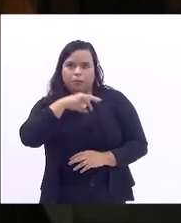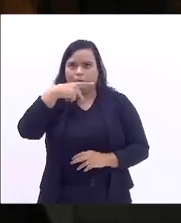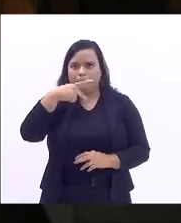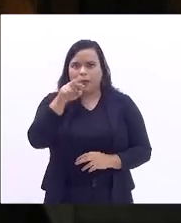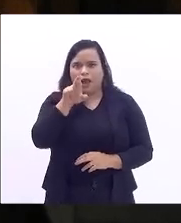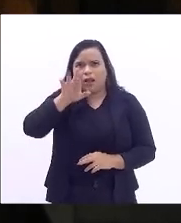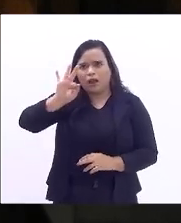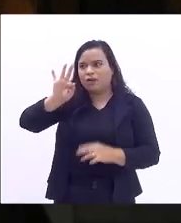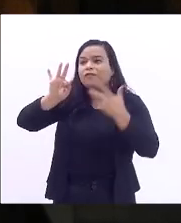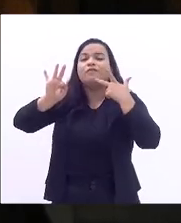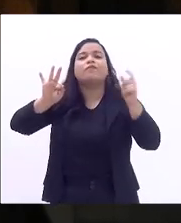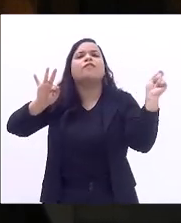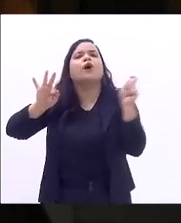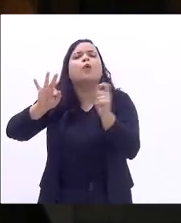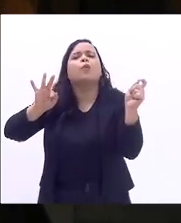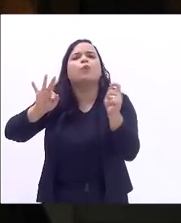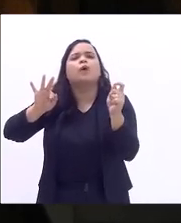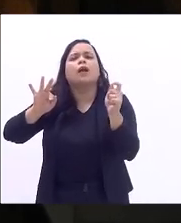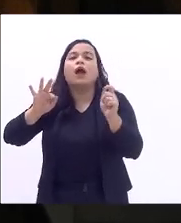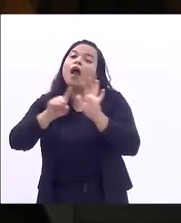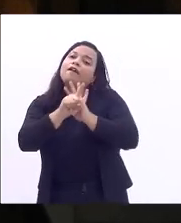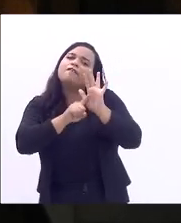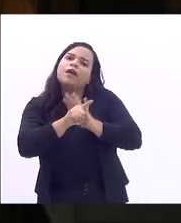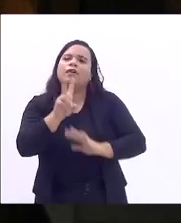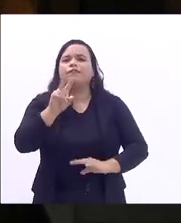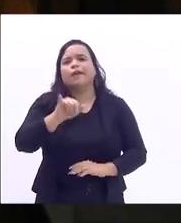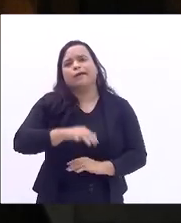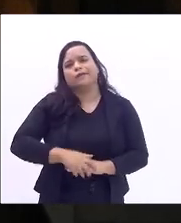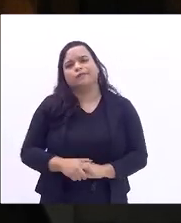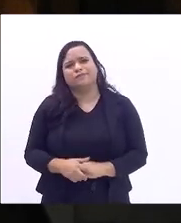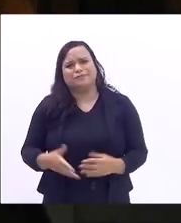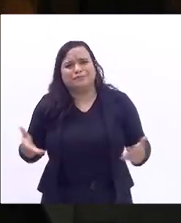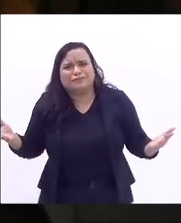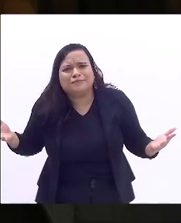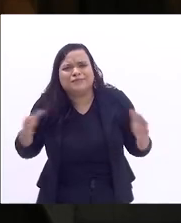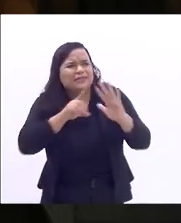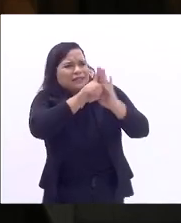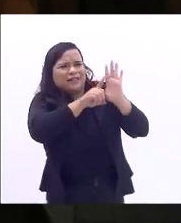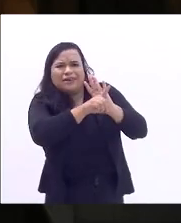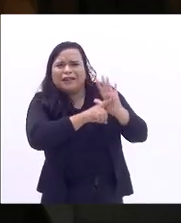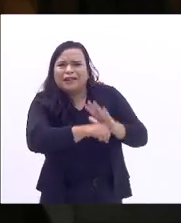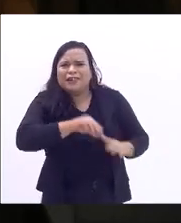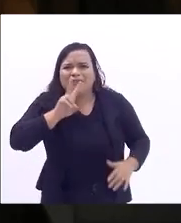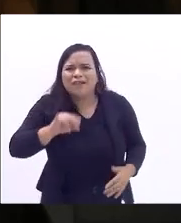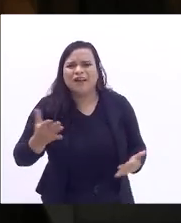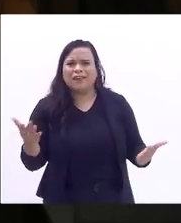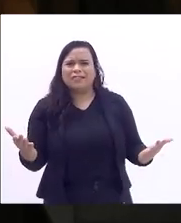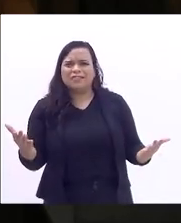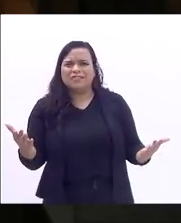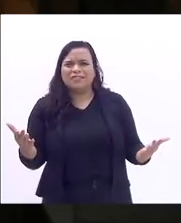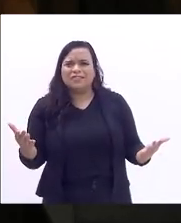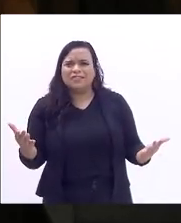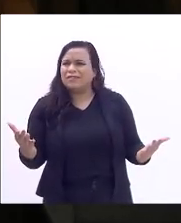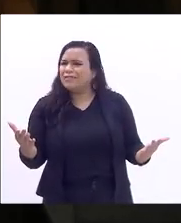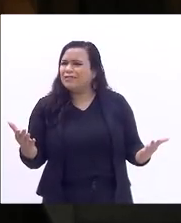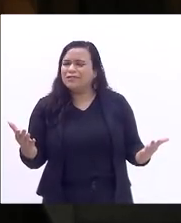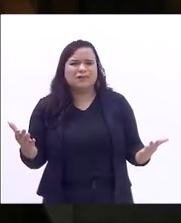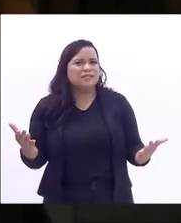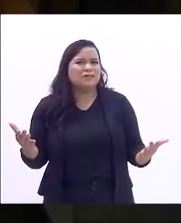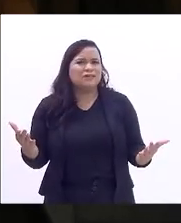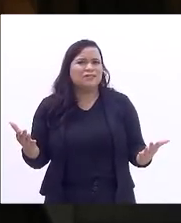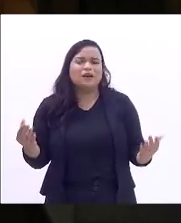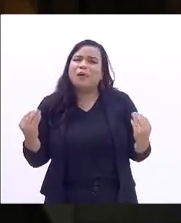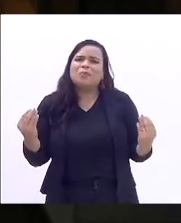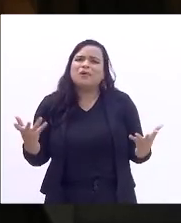Rodoviária Federal que vai investigar vai investigar Deputado Aliomar